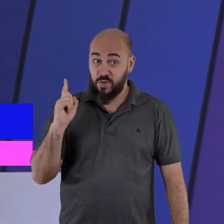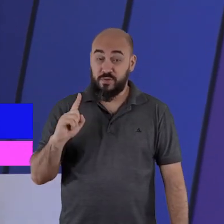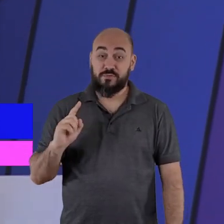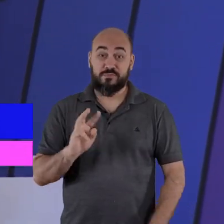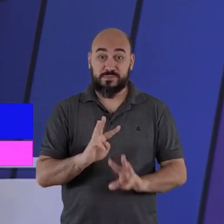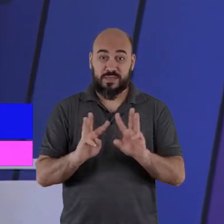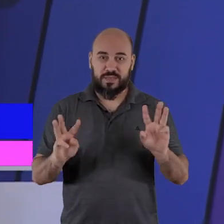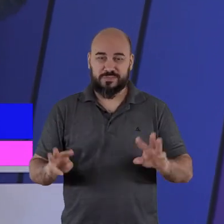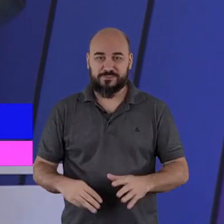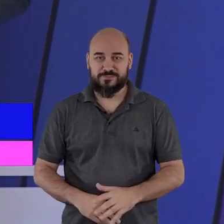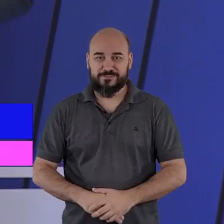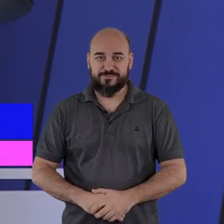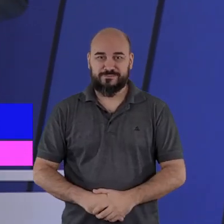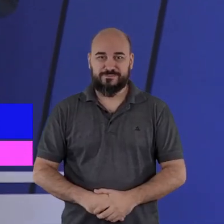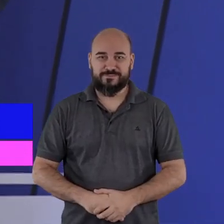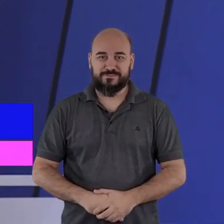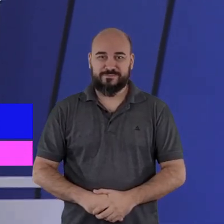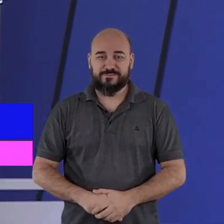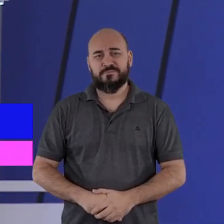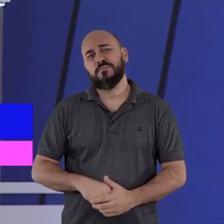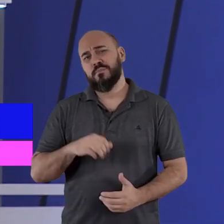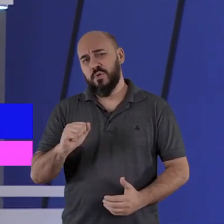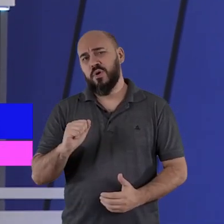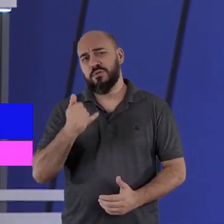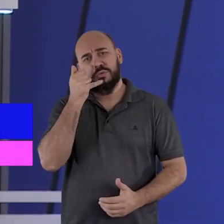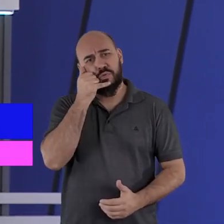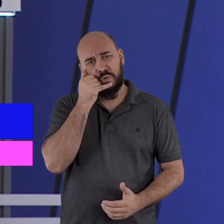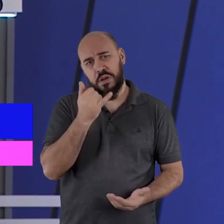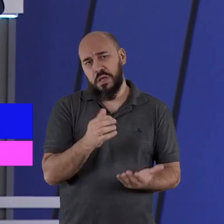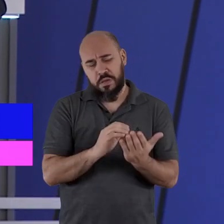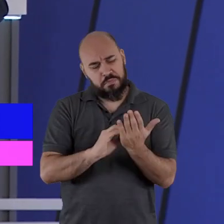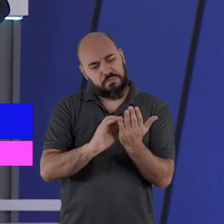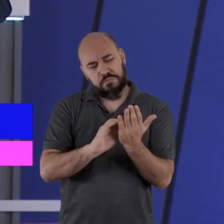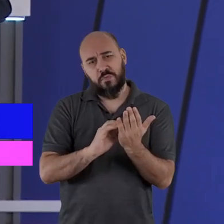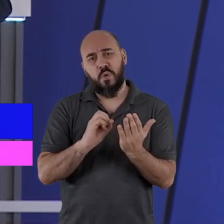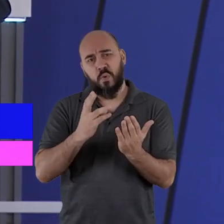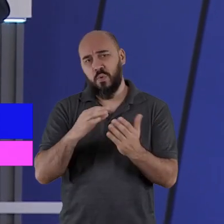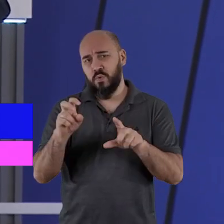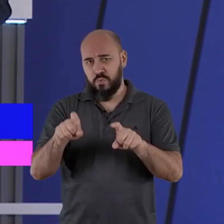seguinte aí no seu celular ou no seu computador.